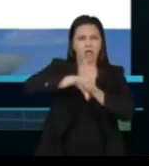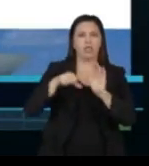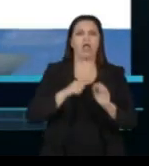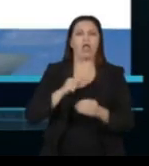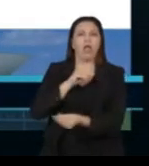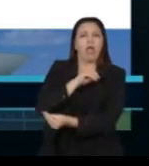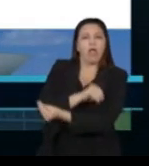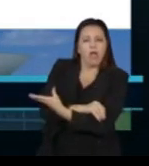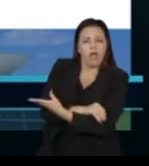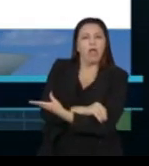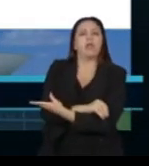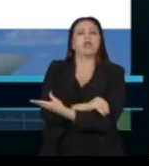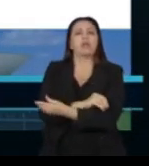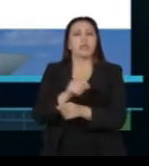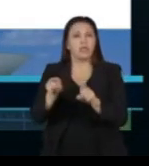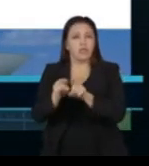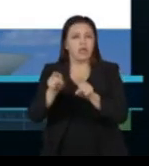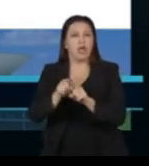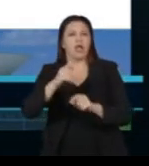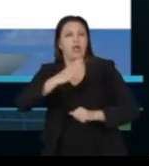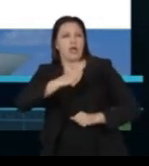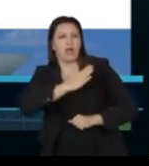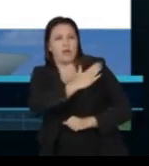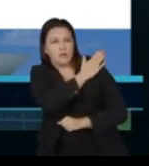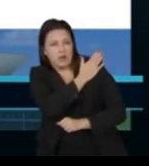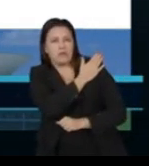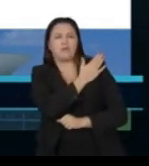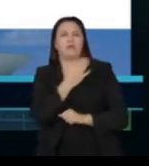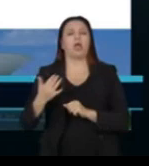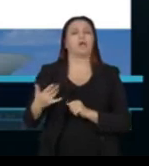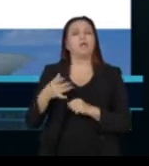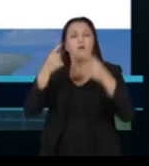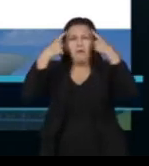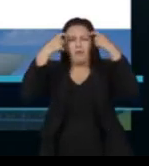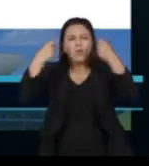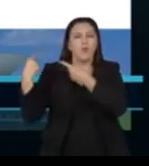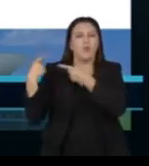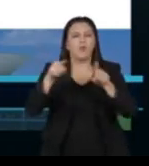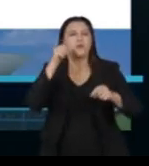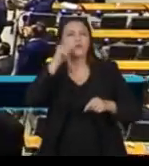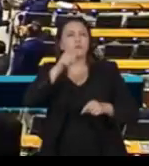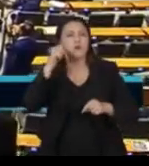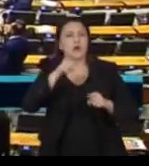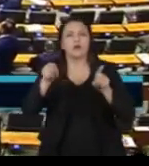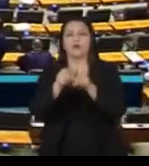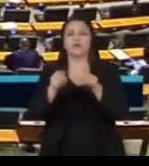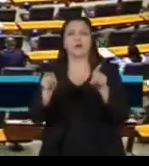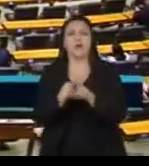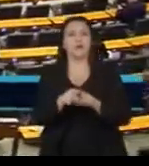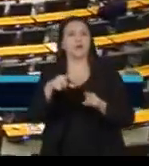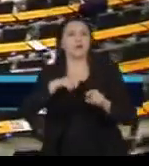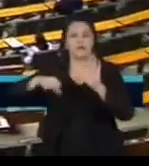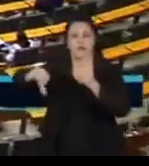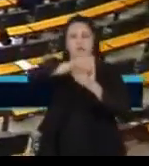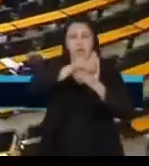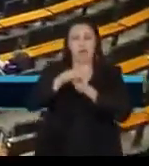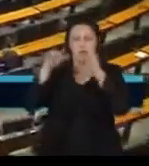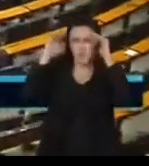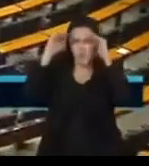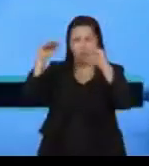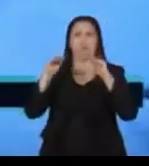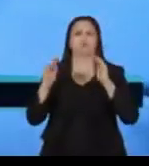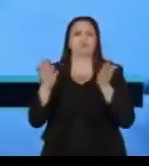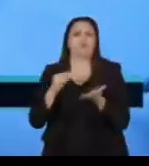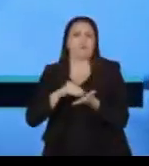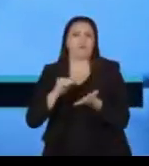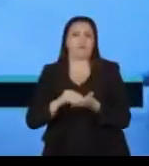corrupção, peculato, preconceito e violência contra a mulher e crimes contra a honra. Ainda assim, esses parlamentares